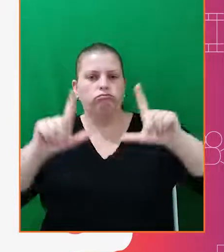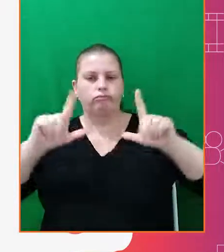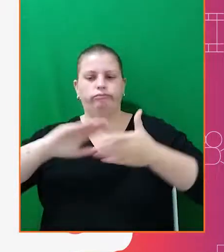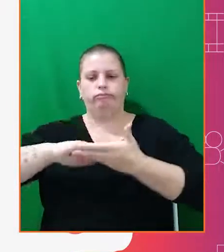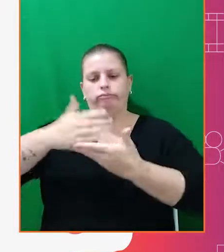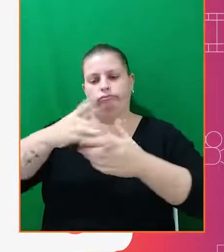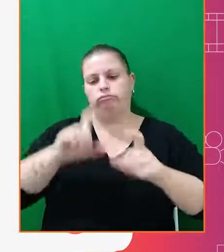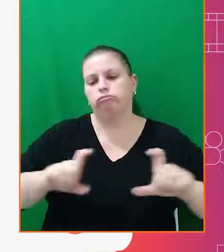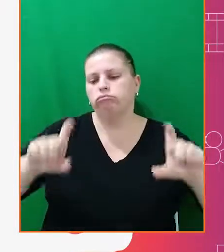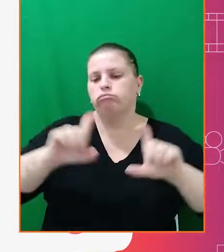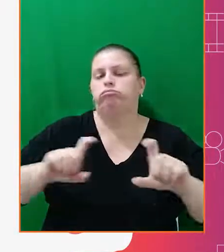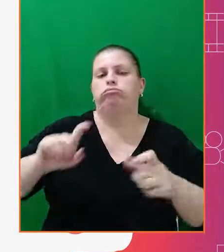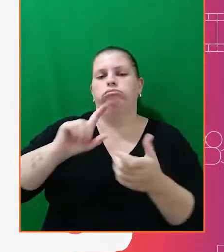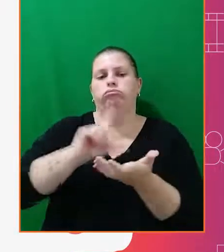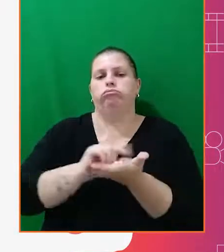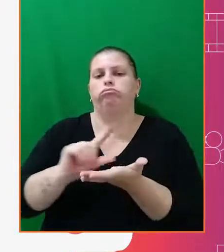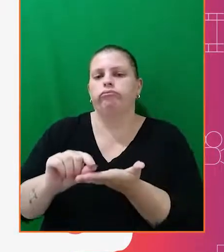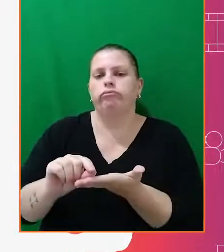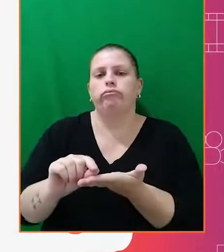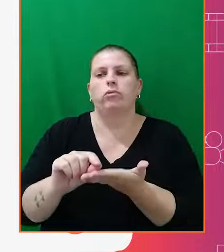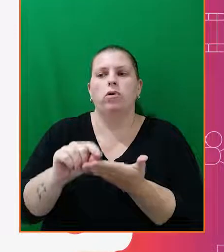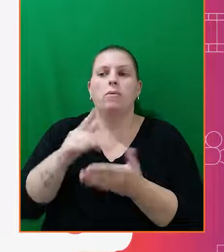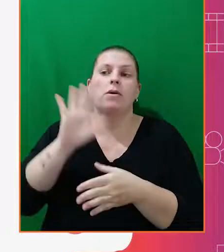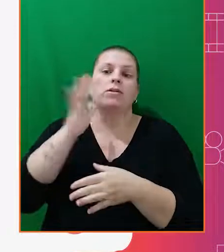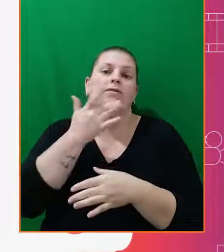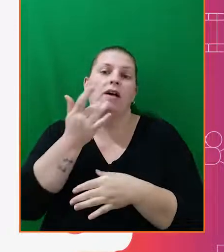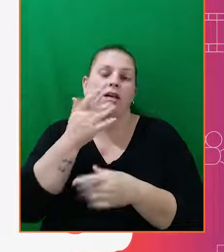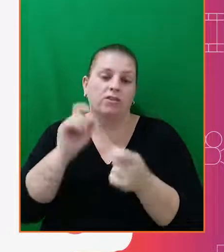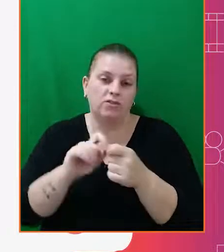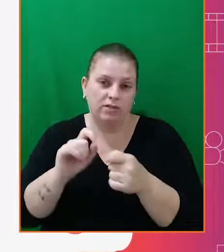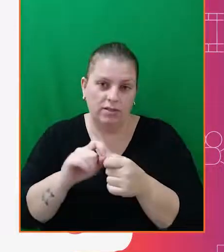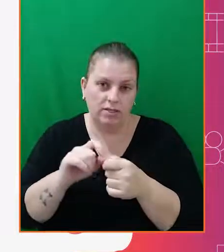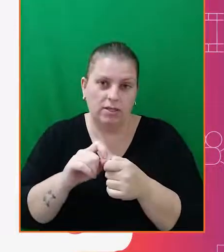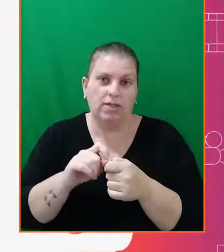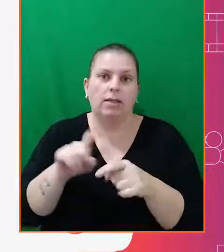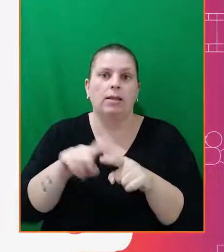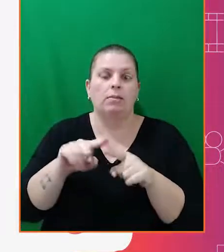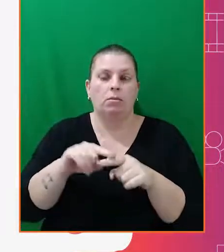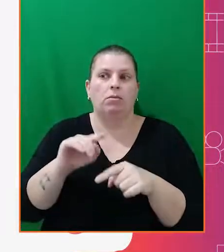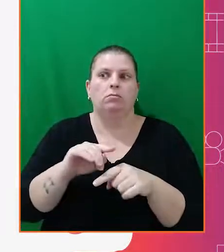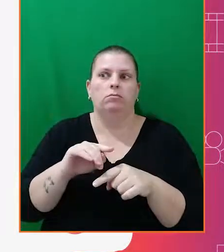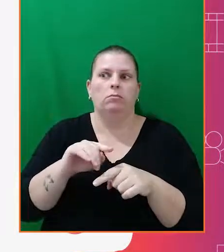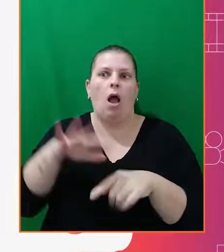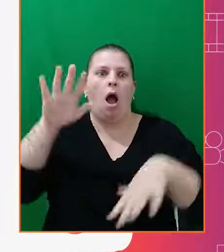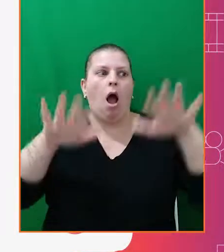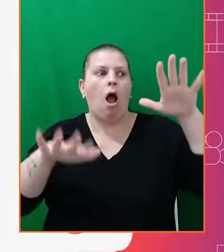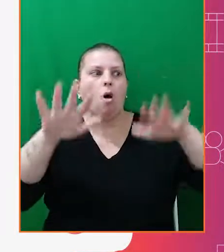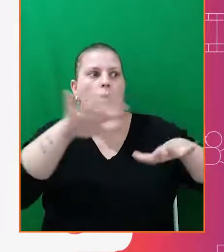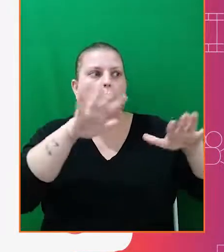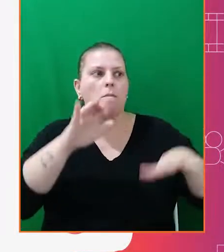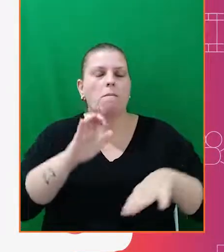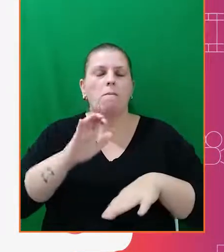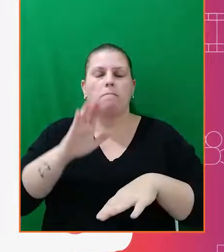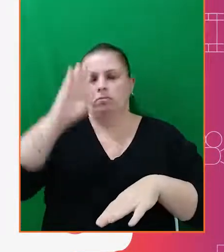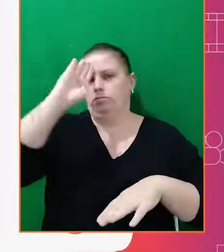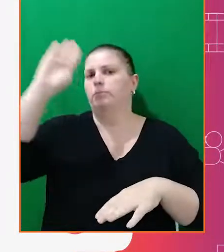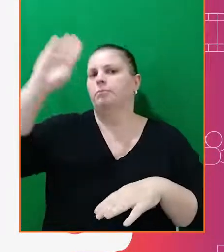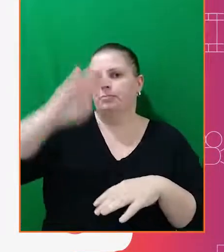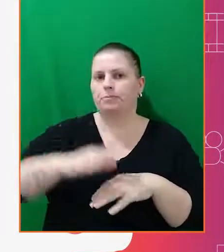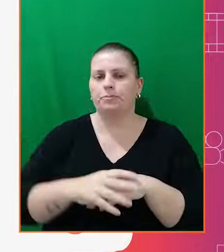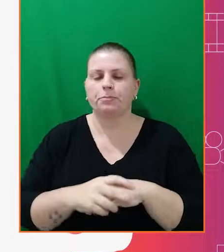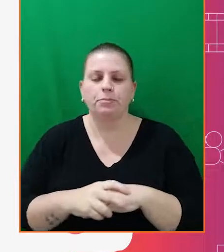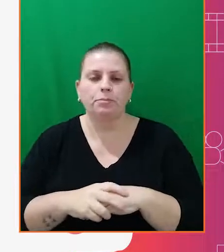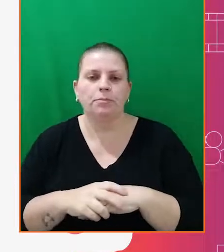todos, ganhou uma certa facilidade de ser feita e até um destaque em algumas produções. É